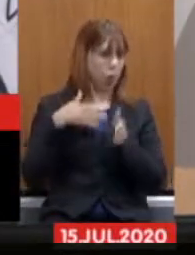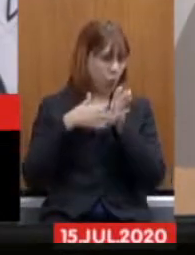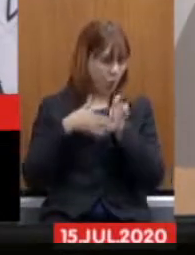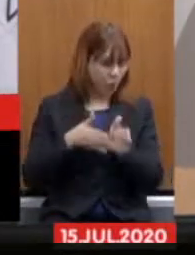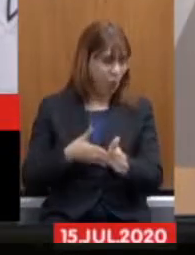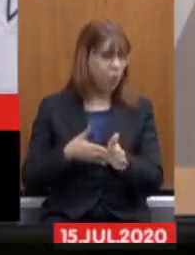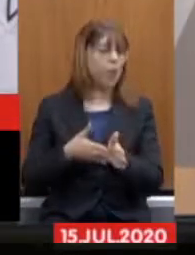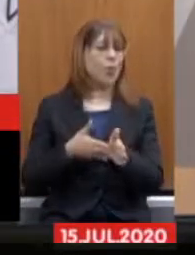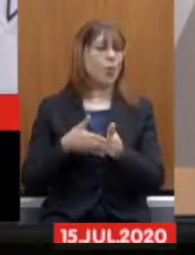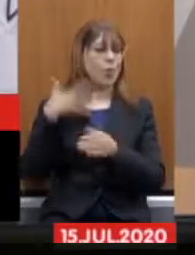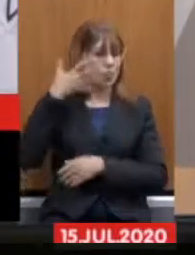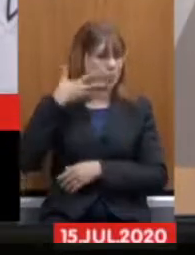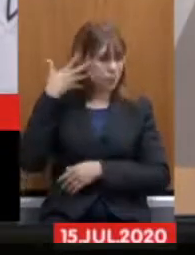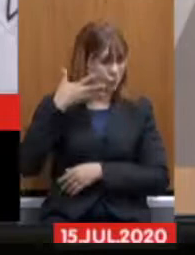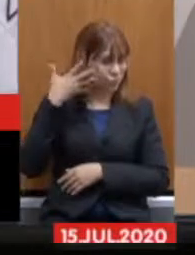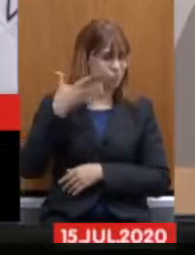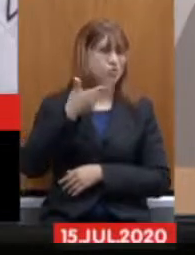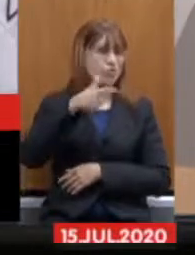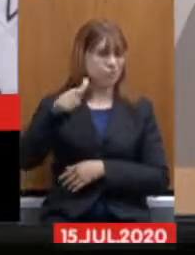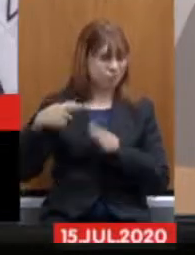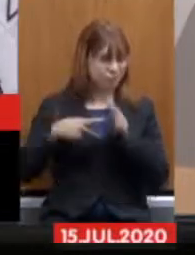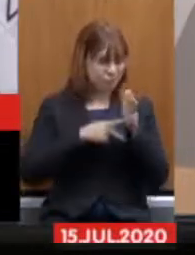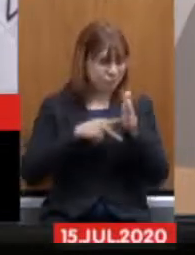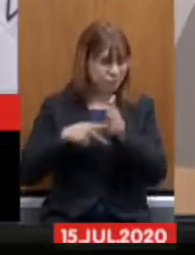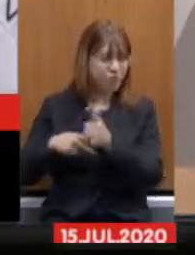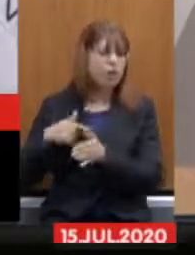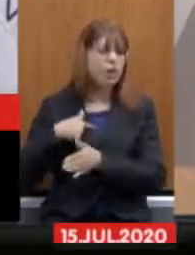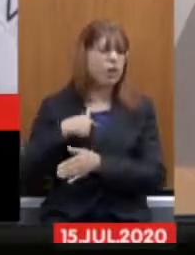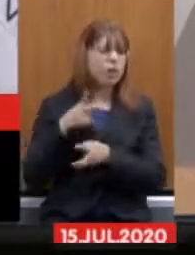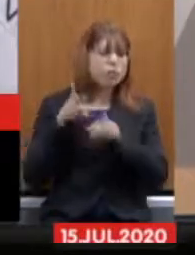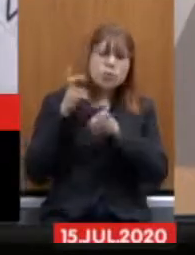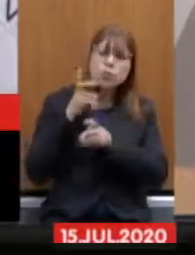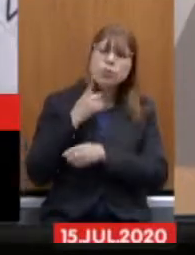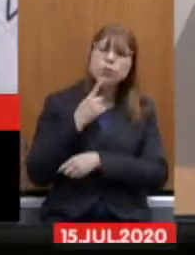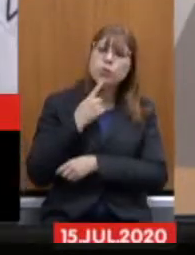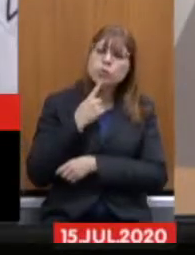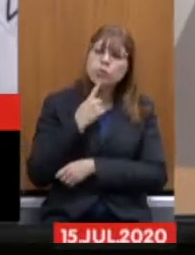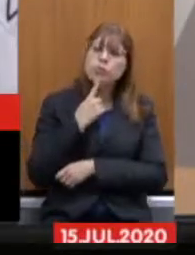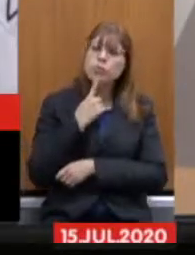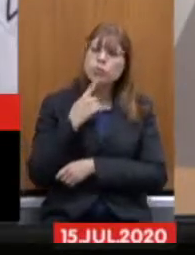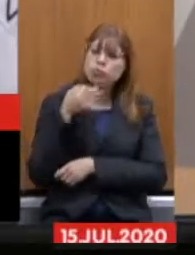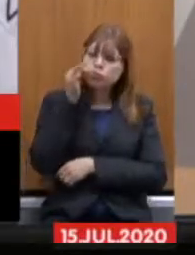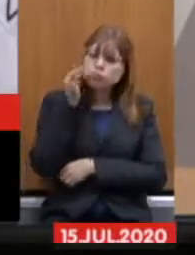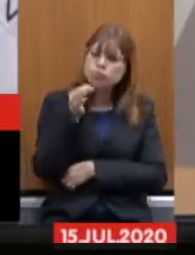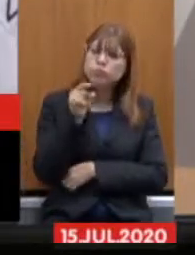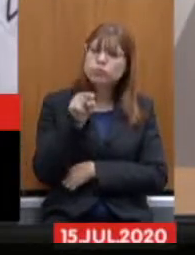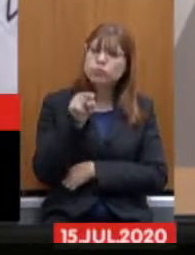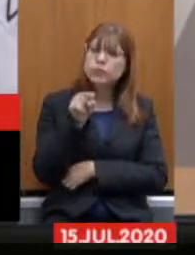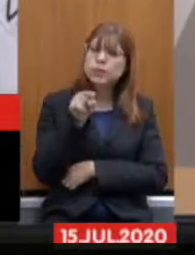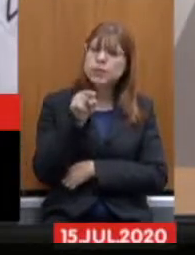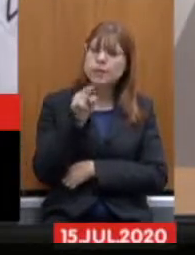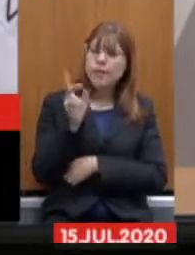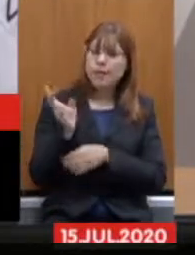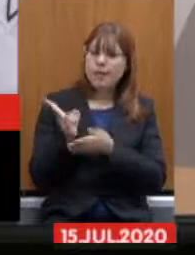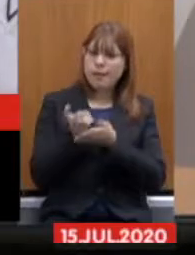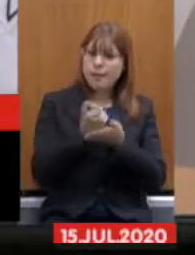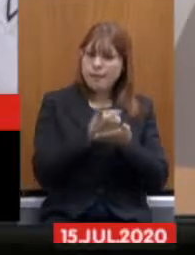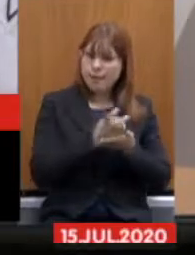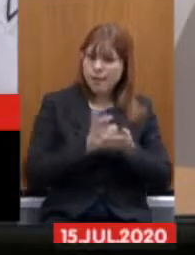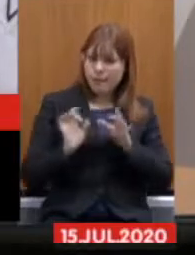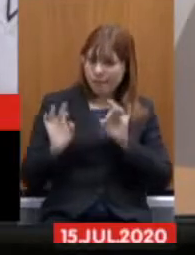as as exposições dos meus companheiros e uma coisa me chamou atenção fala-se muito da ali que eu tô